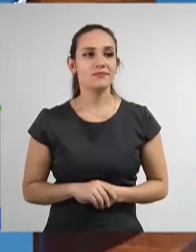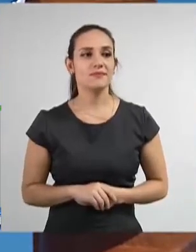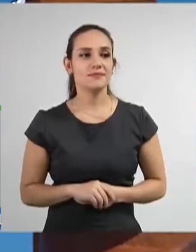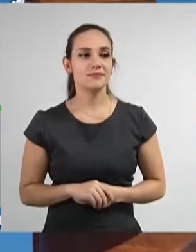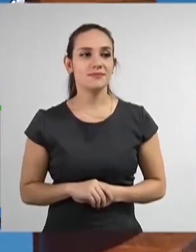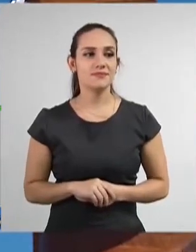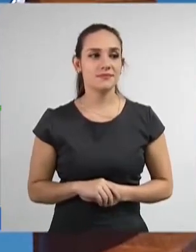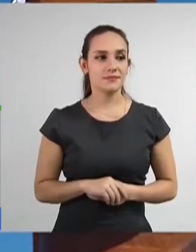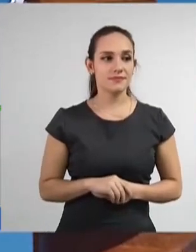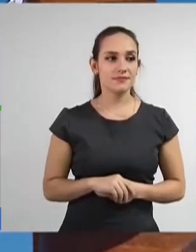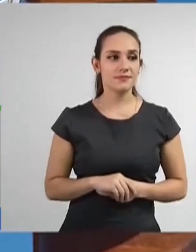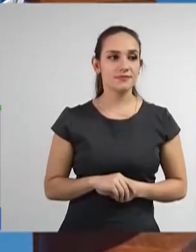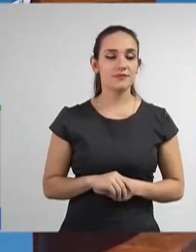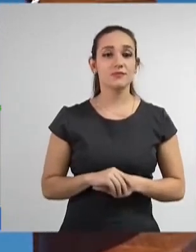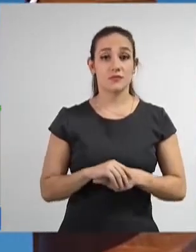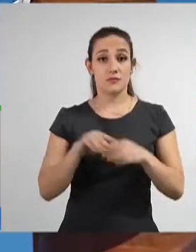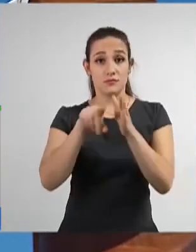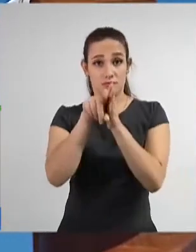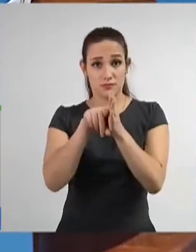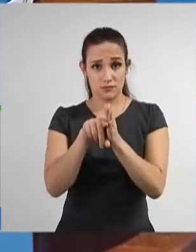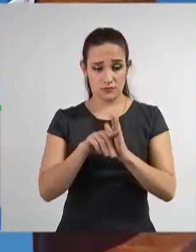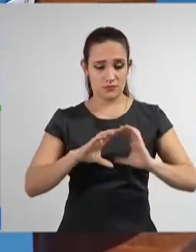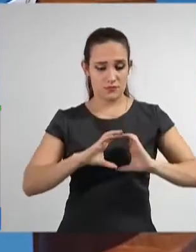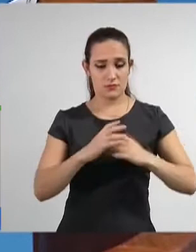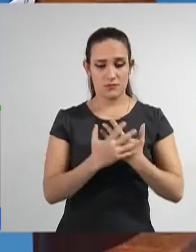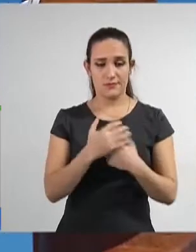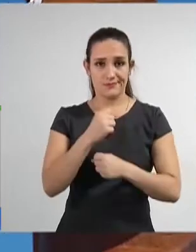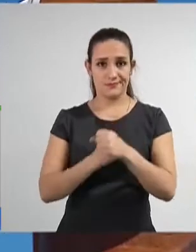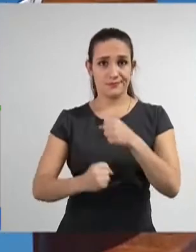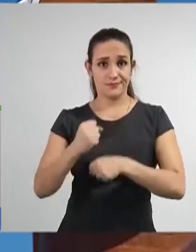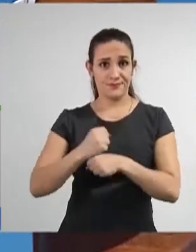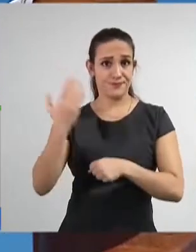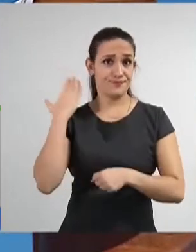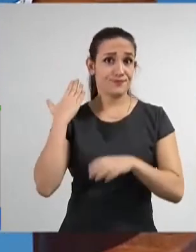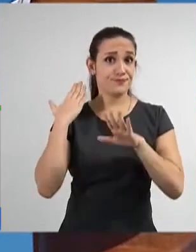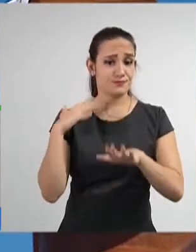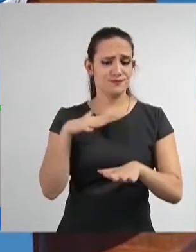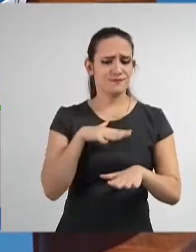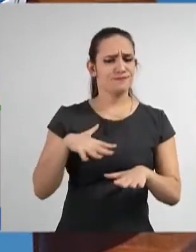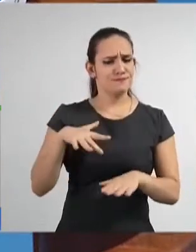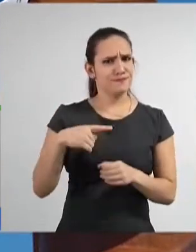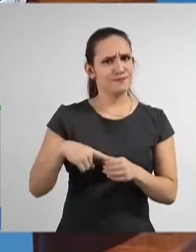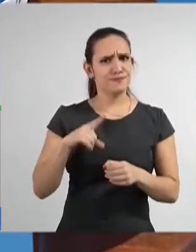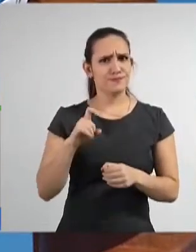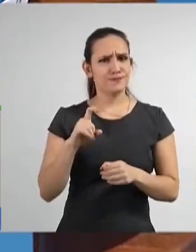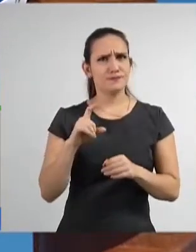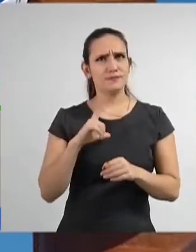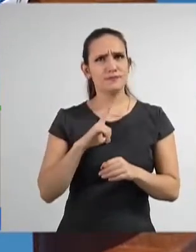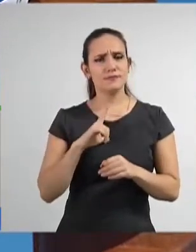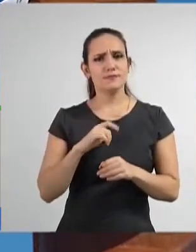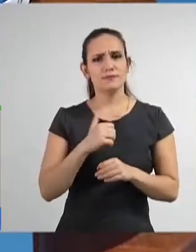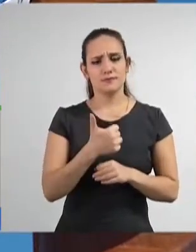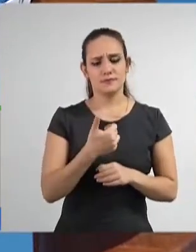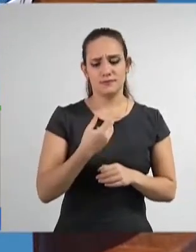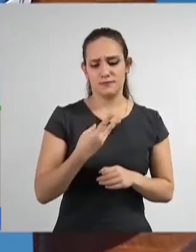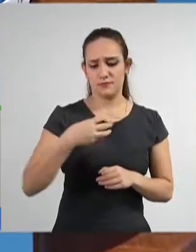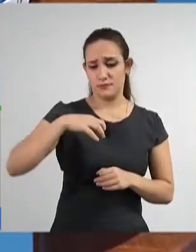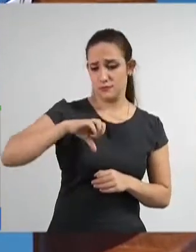ano passado, 2018, só em Dourados foram confeccionados